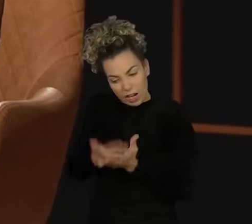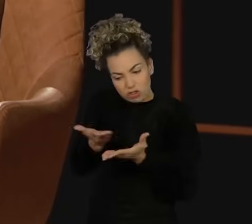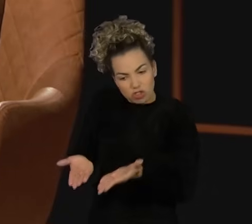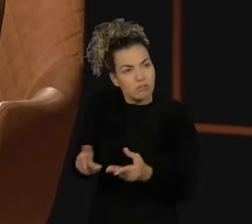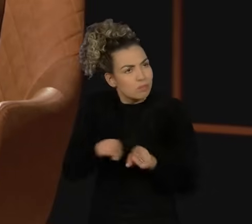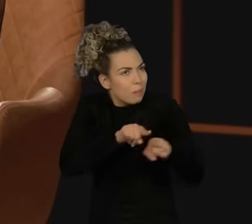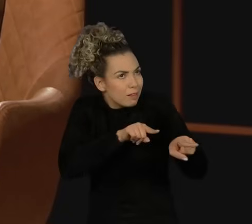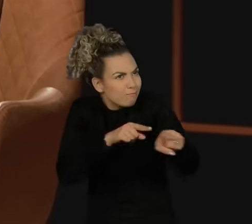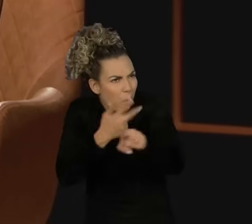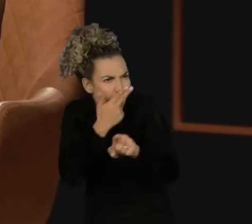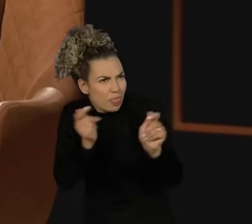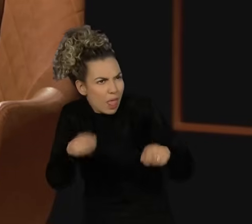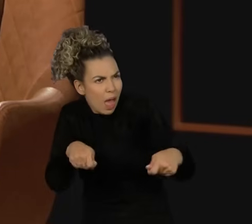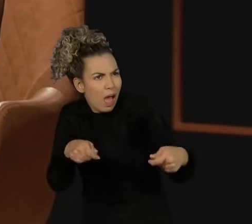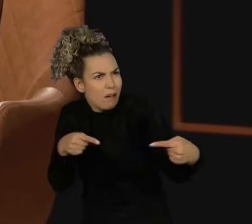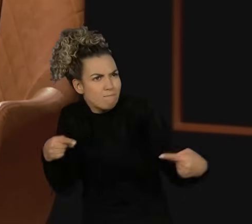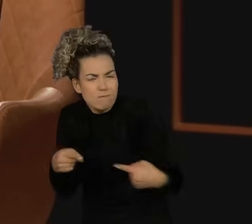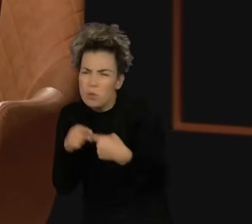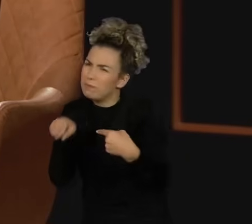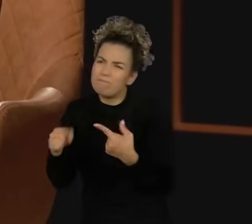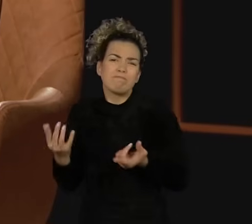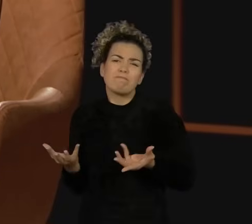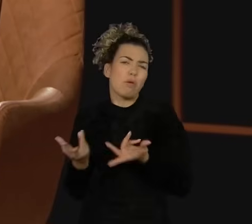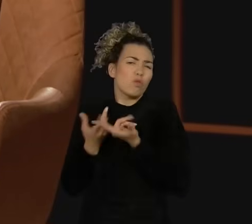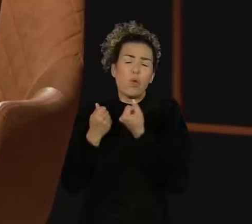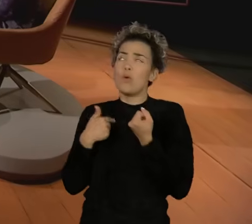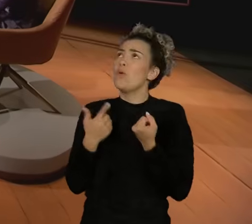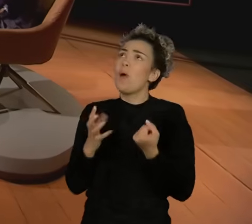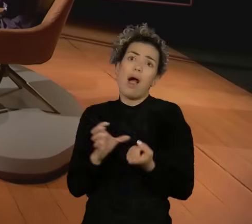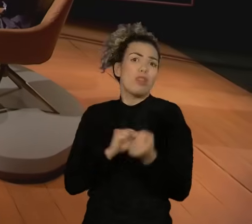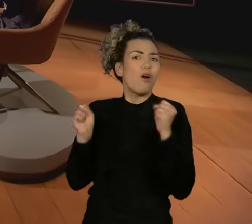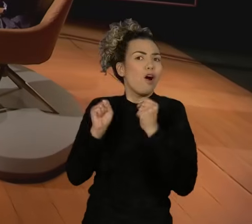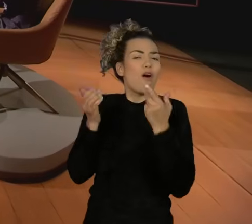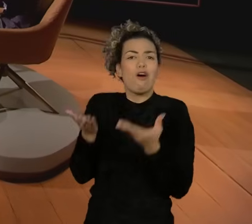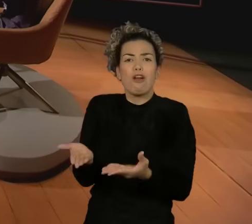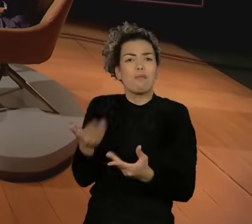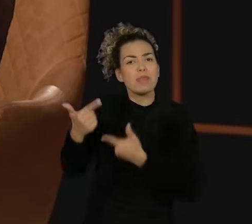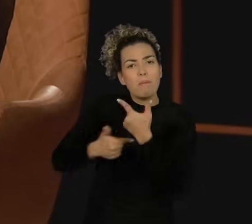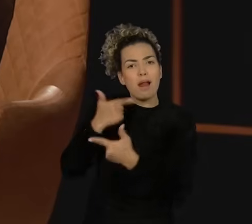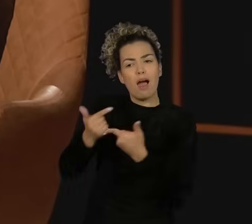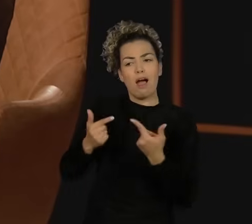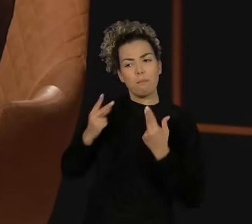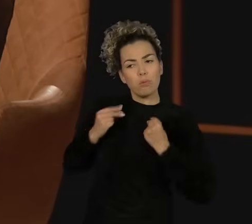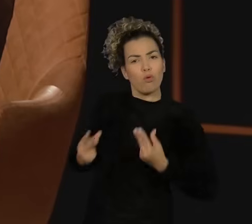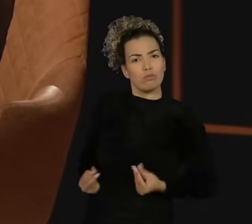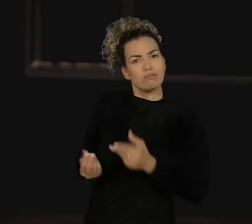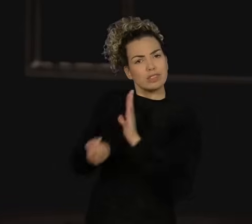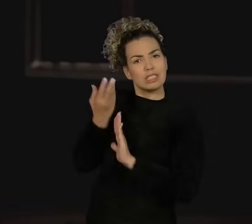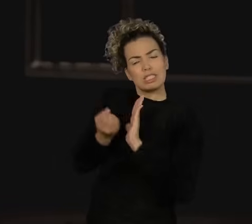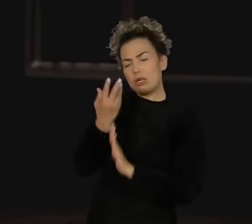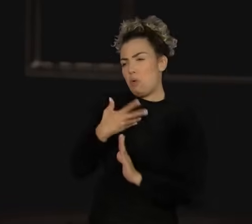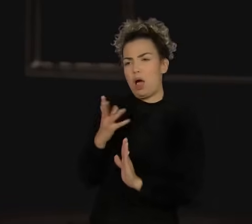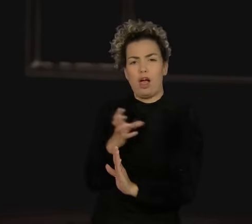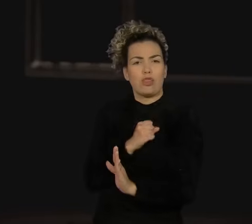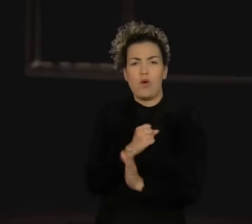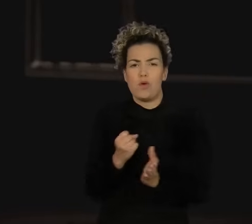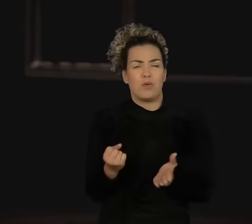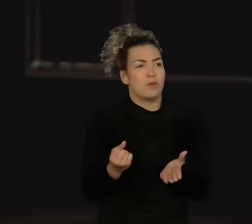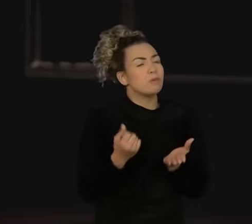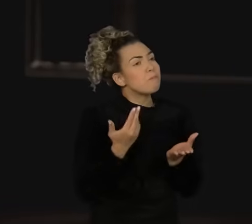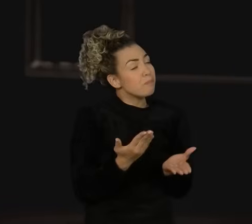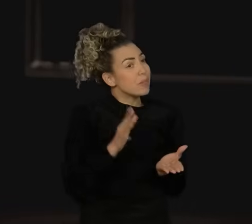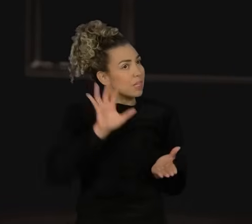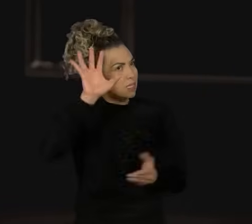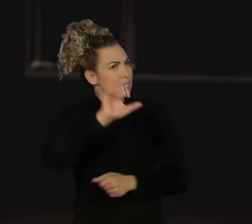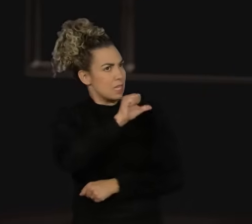muito gratificante, é muito maravilhoso. Eu adoro produzir hoje em dia. Bacana. Mel, aí, ainda no Rio, você atuou